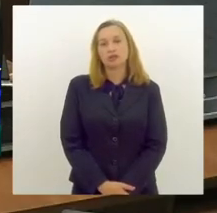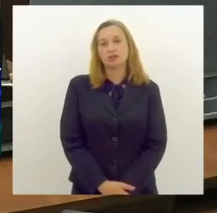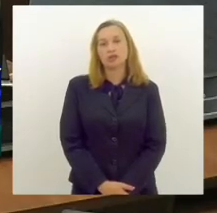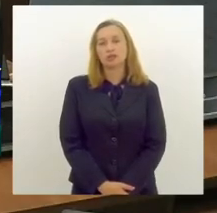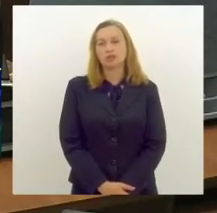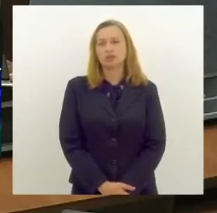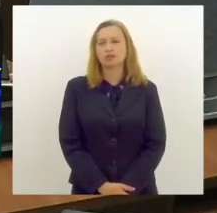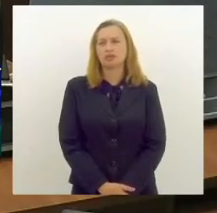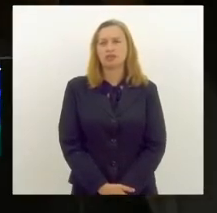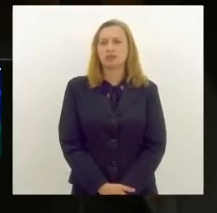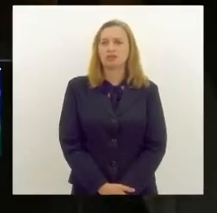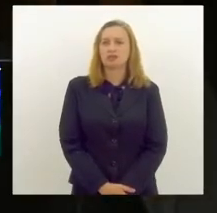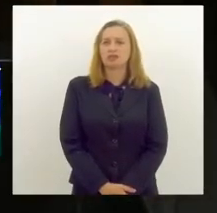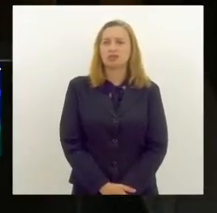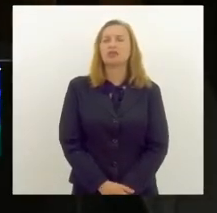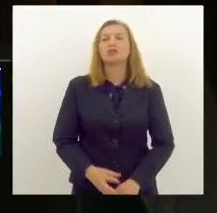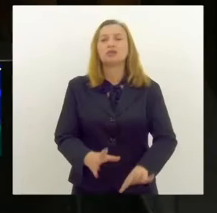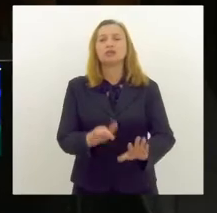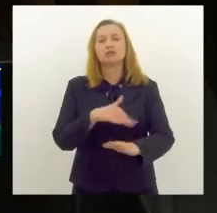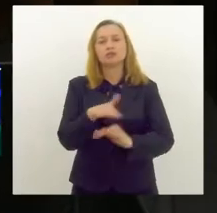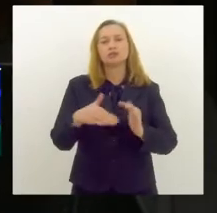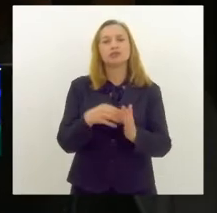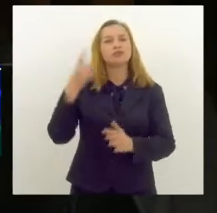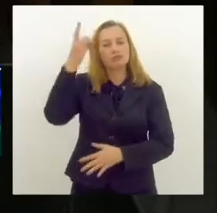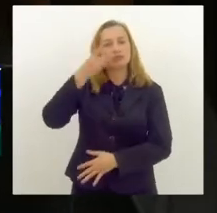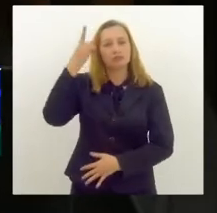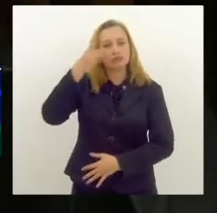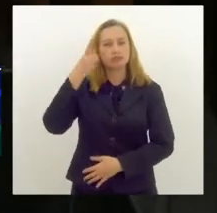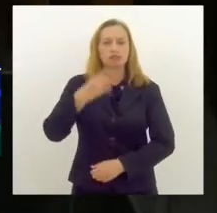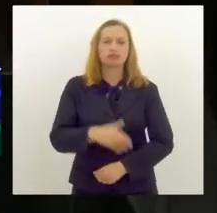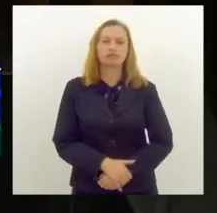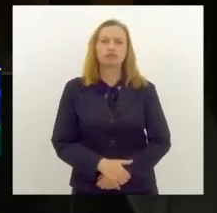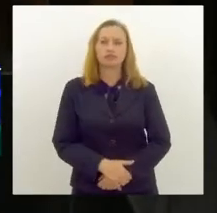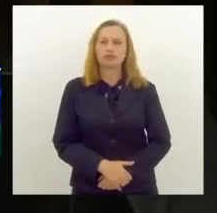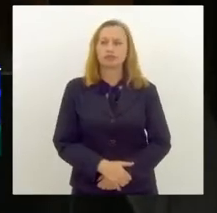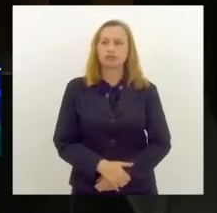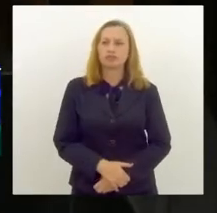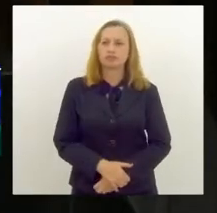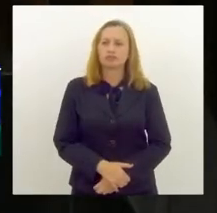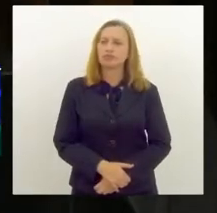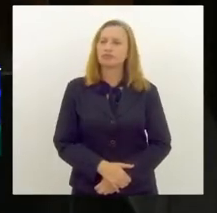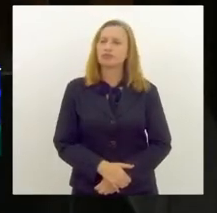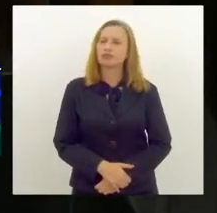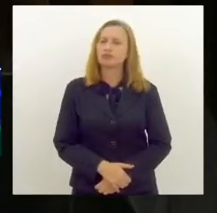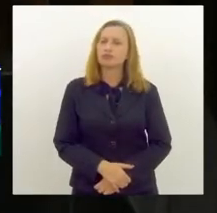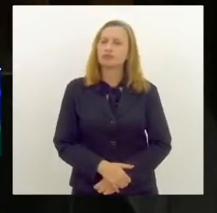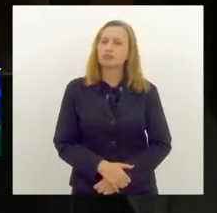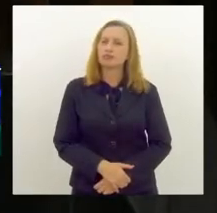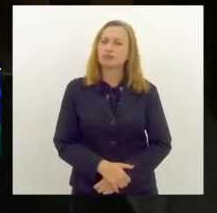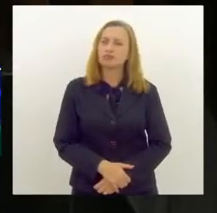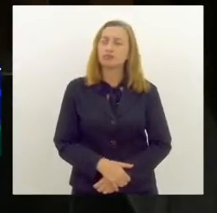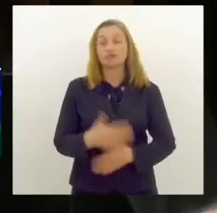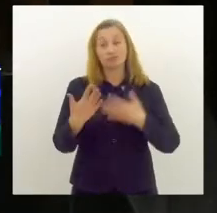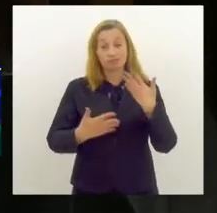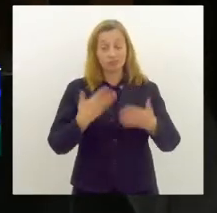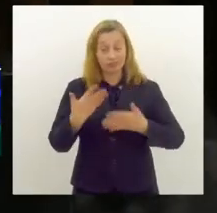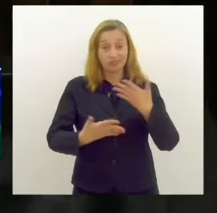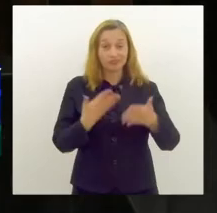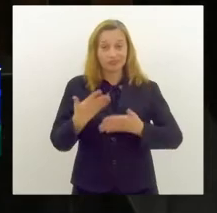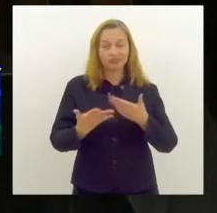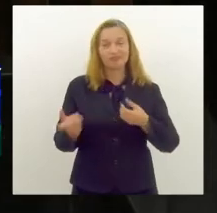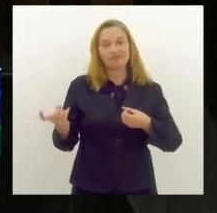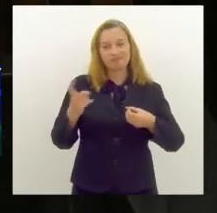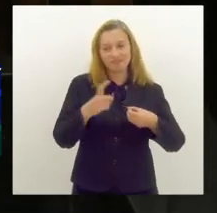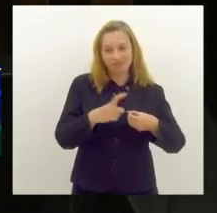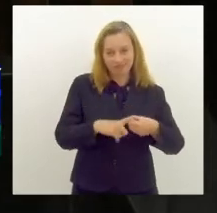Senhora presidente, senhores deputados e deputadas, em primeiro lugar, com muita alegria,